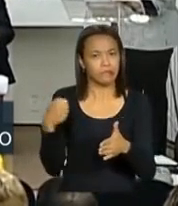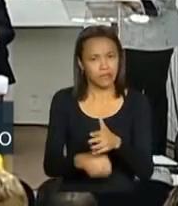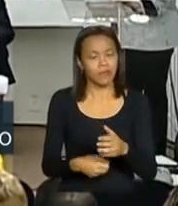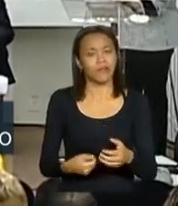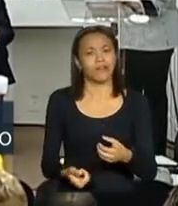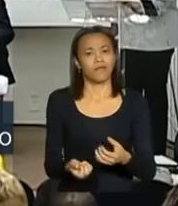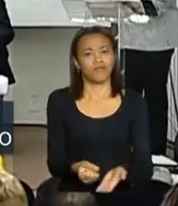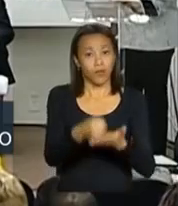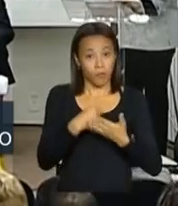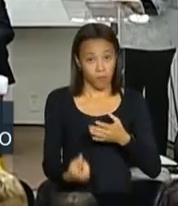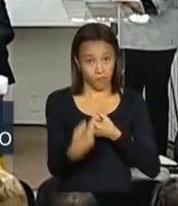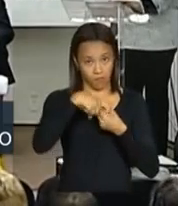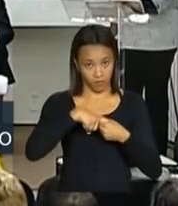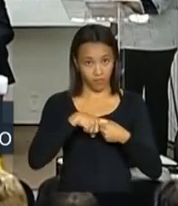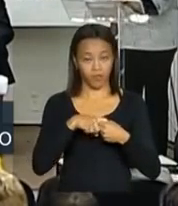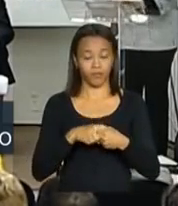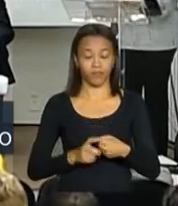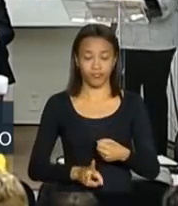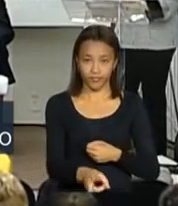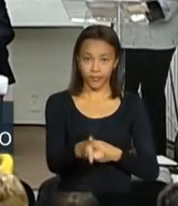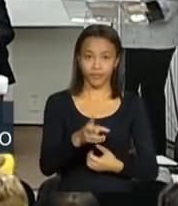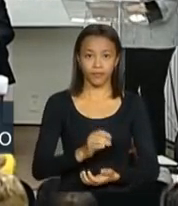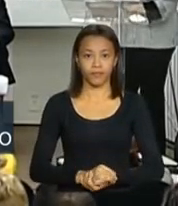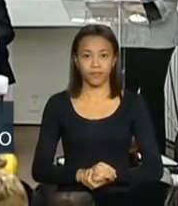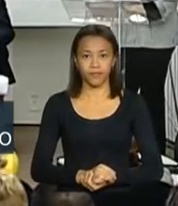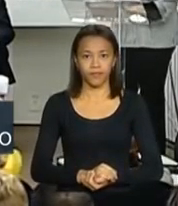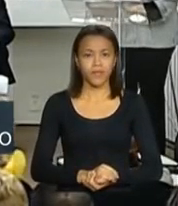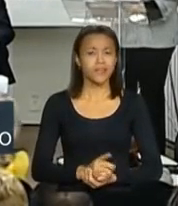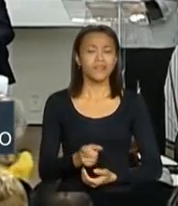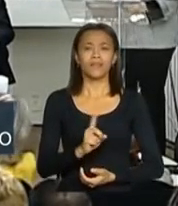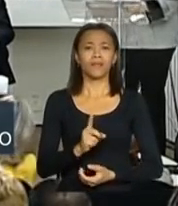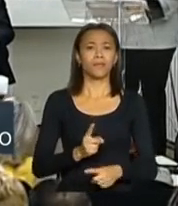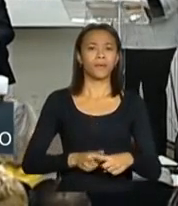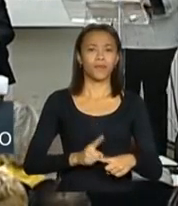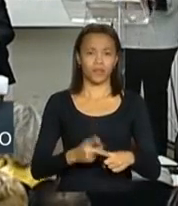parceiros nossos. Não porque